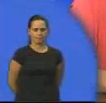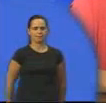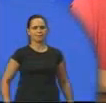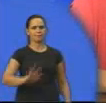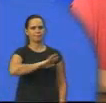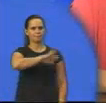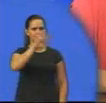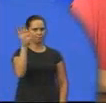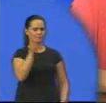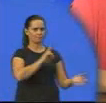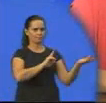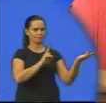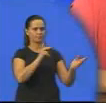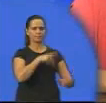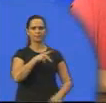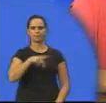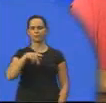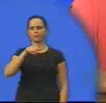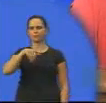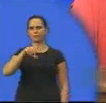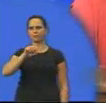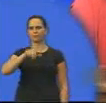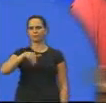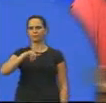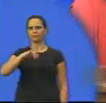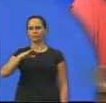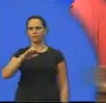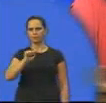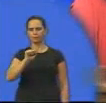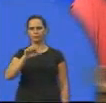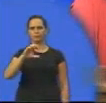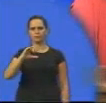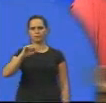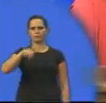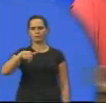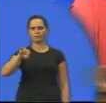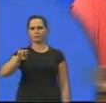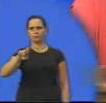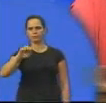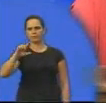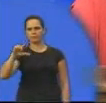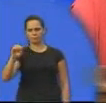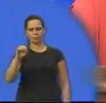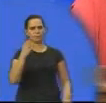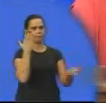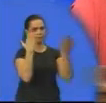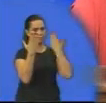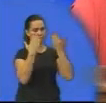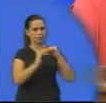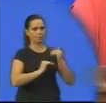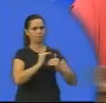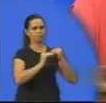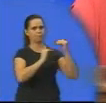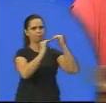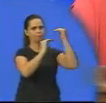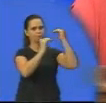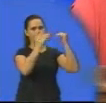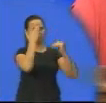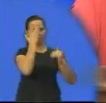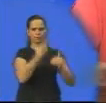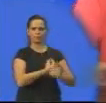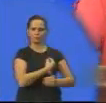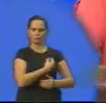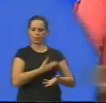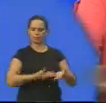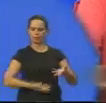Olá, meu nome é Mônica Cintrão. A disciplina que vamos estudar se chama Psicologia do Desenvolvimento Ciclo